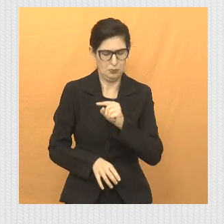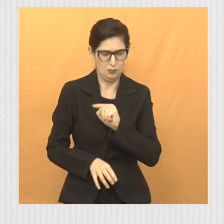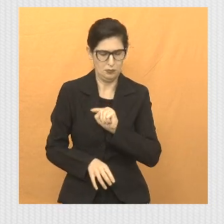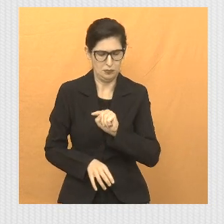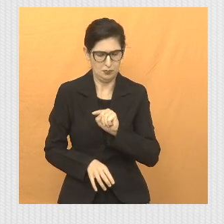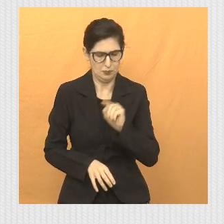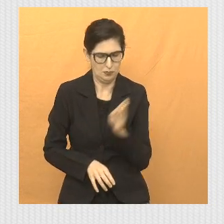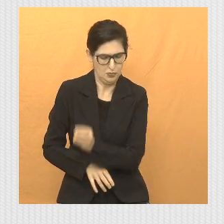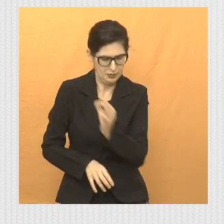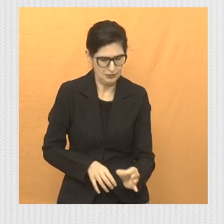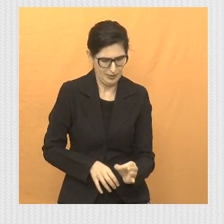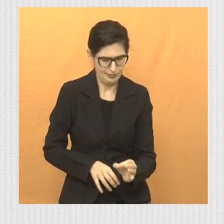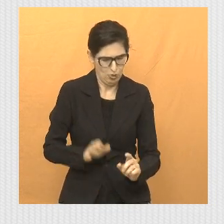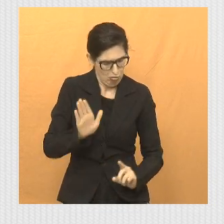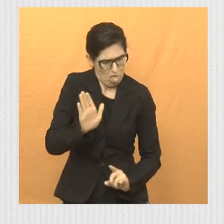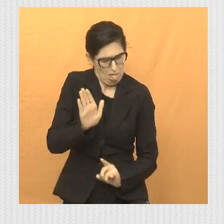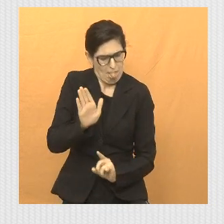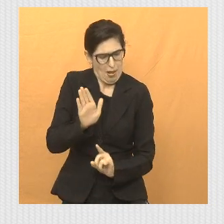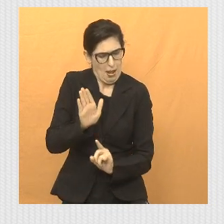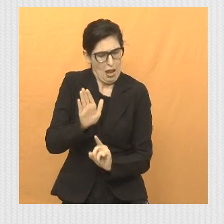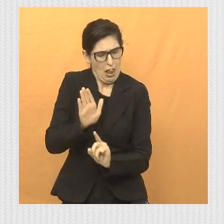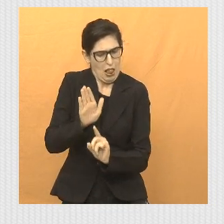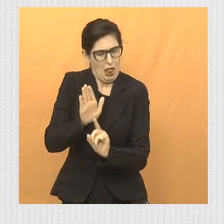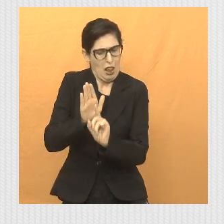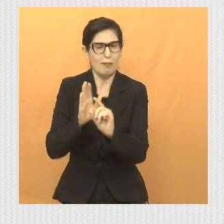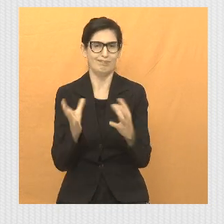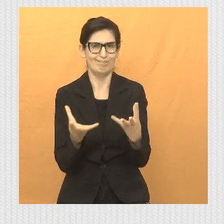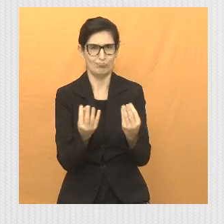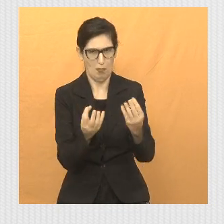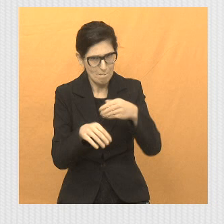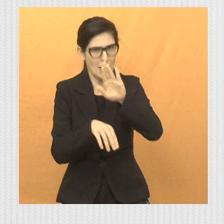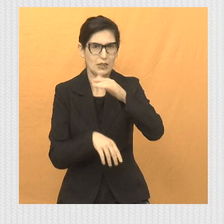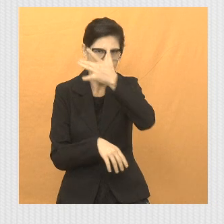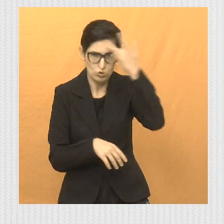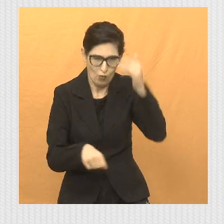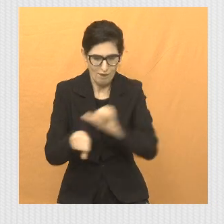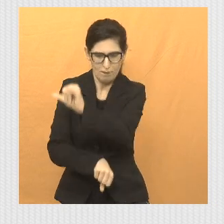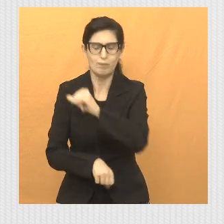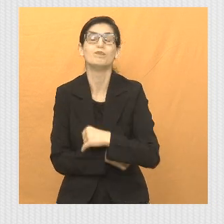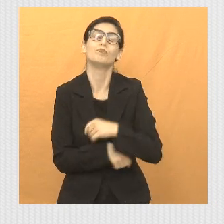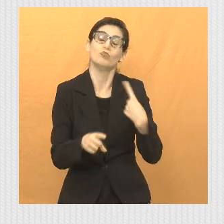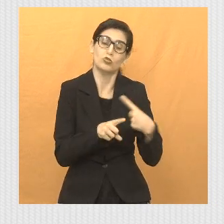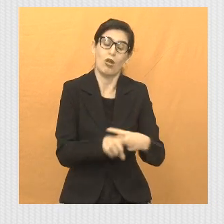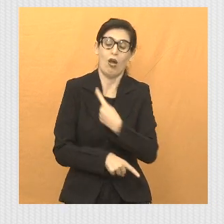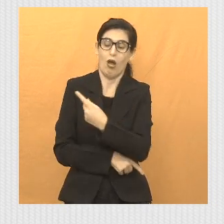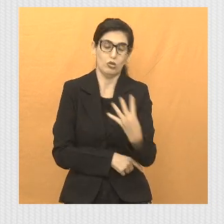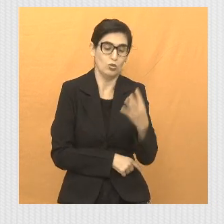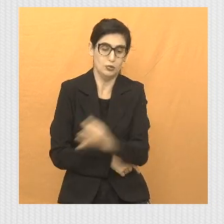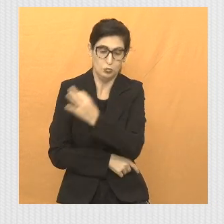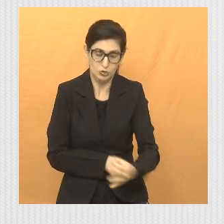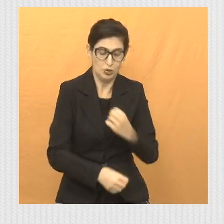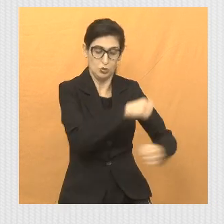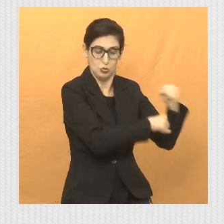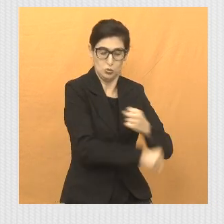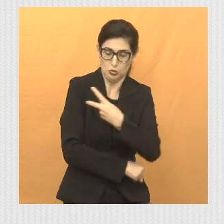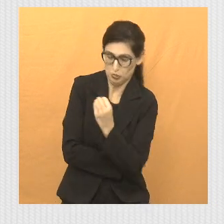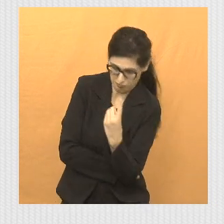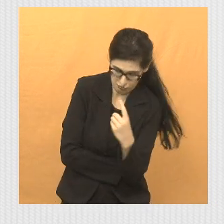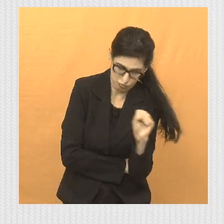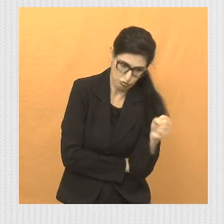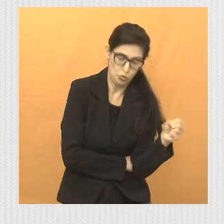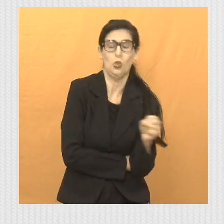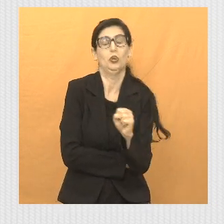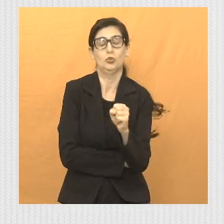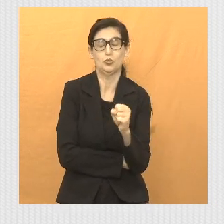3% de aumento, porque fechamos o primeiro quadrimestre com 14% em 2018 e